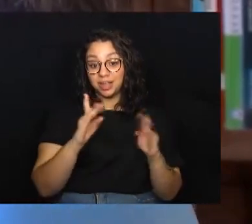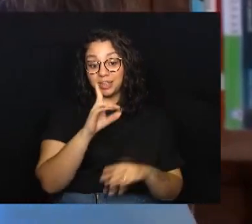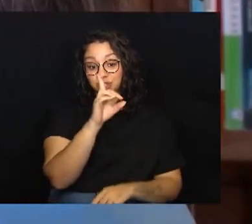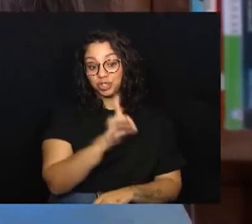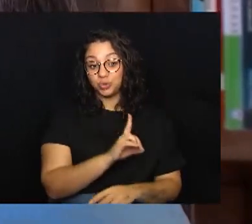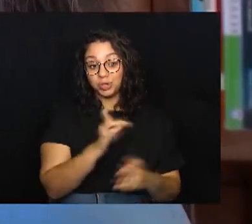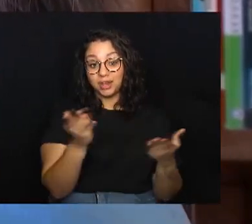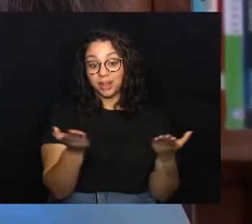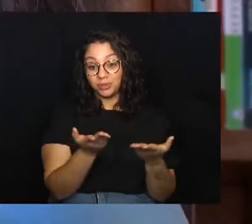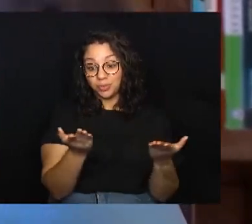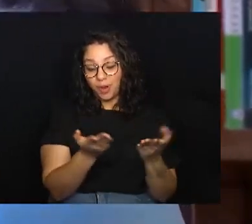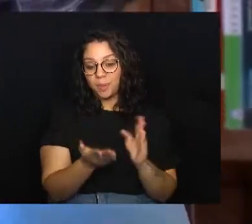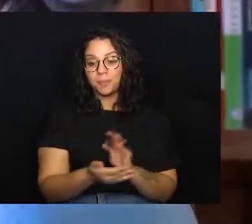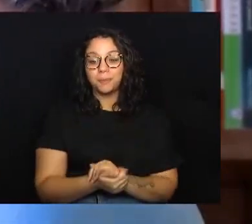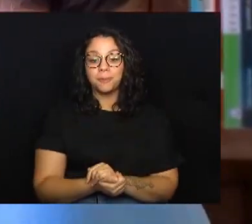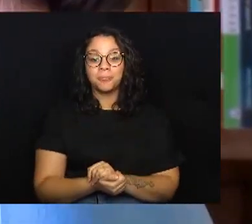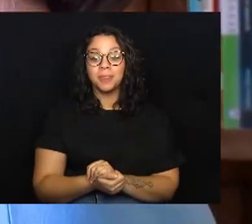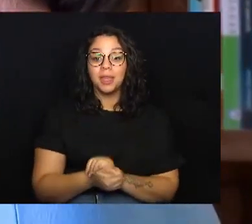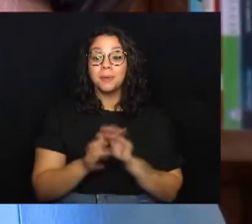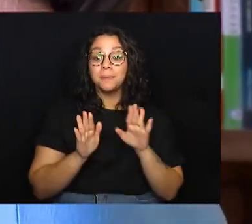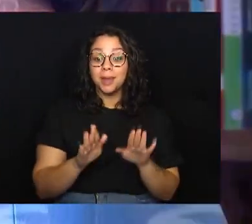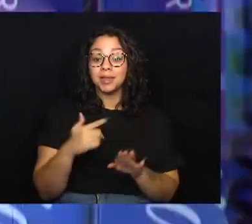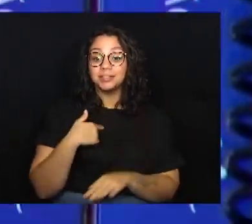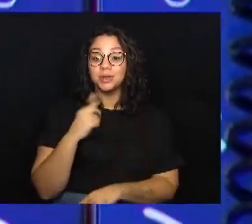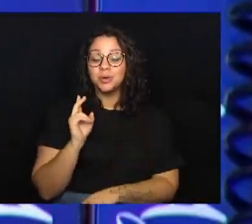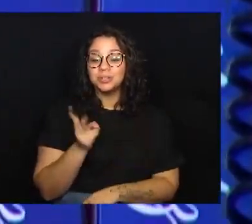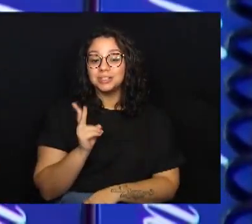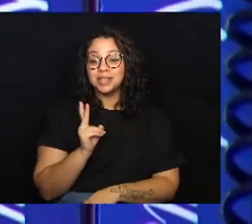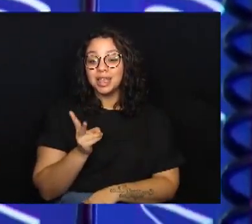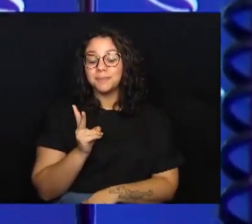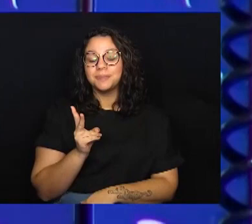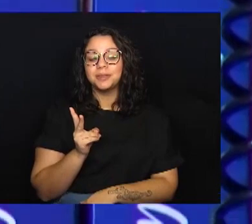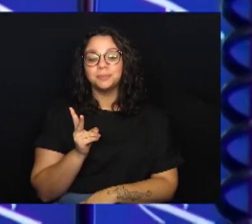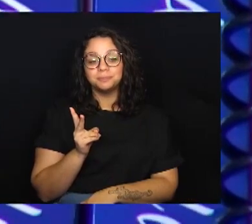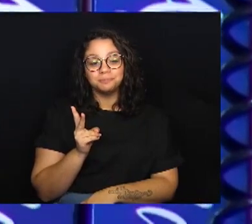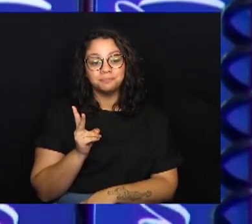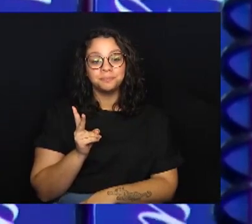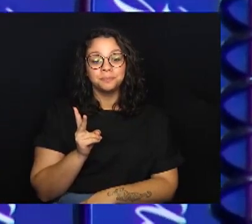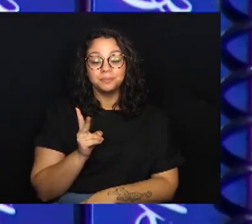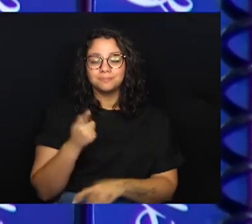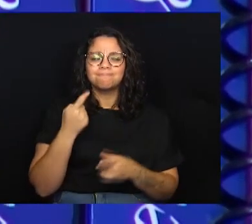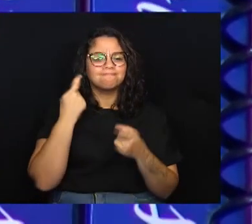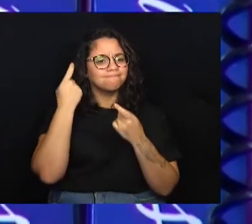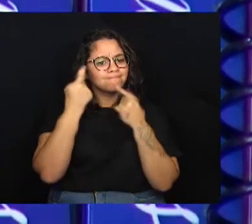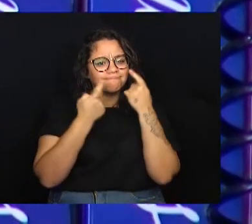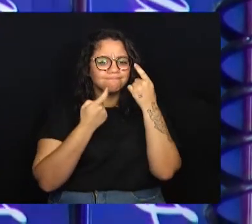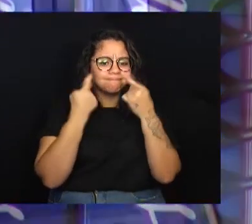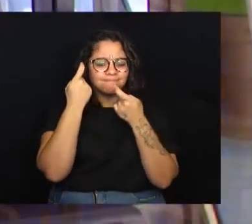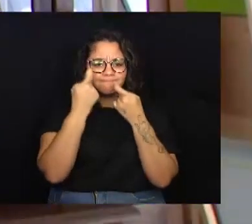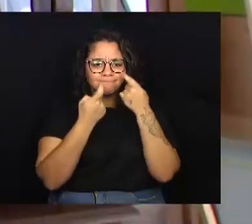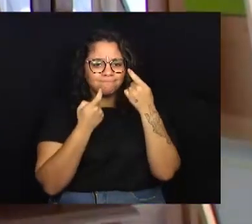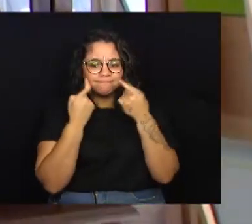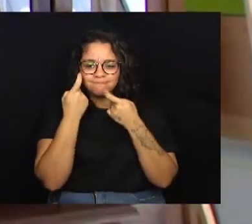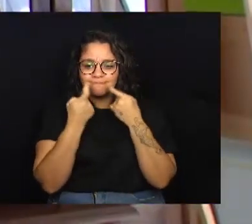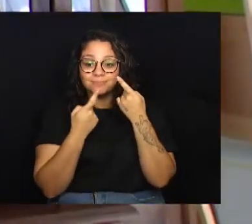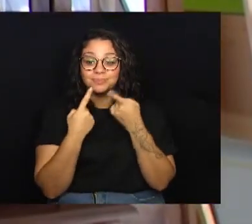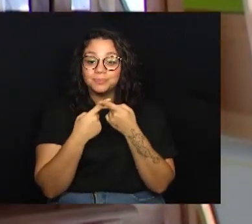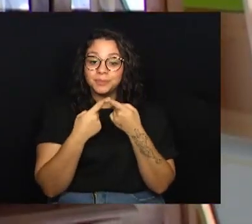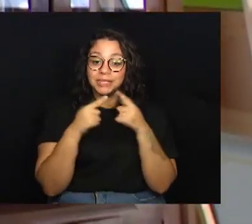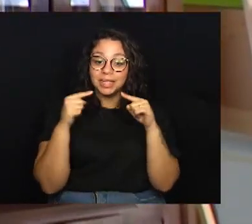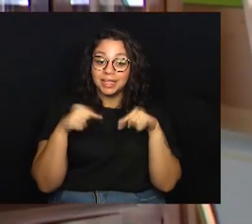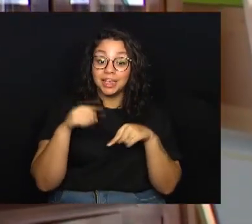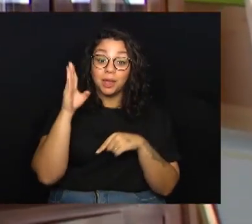atual. Mas eu sempre ficava muito preocupada pelo fato de nós estarmos numa academia